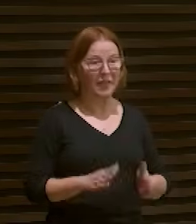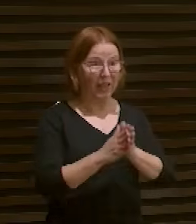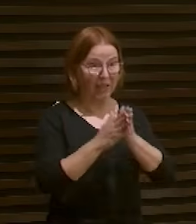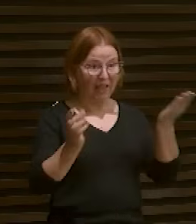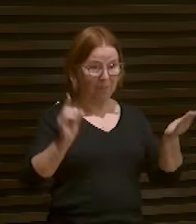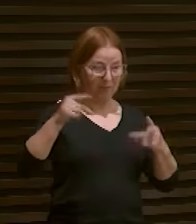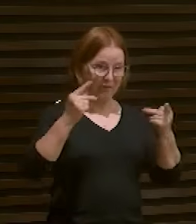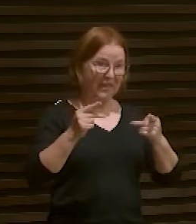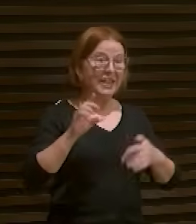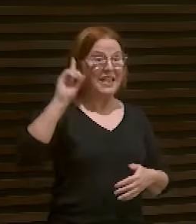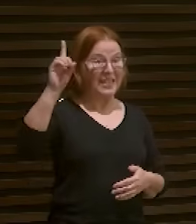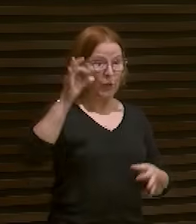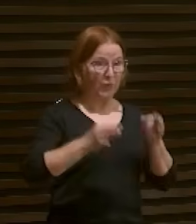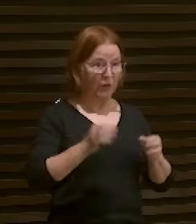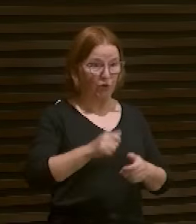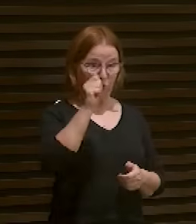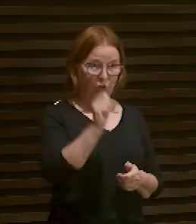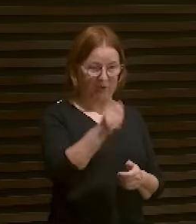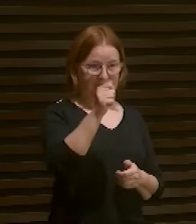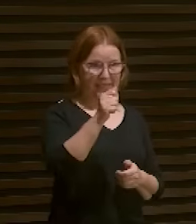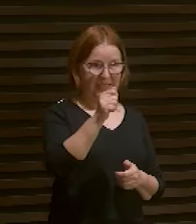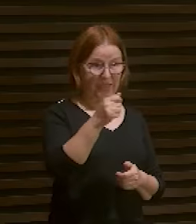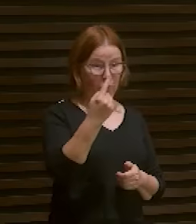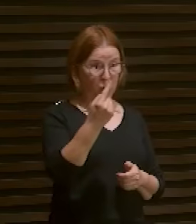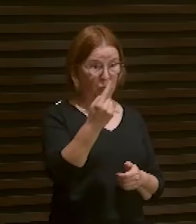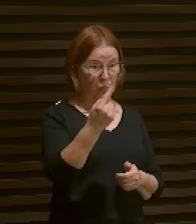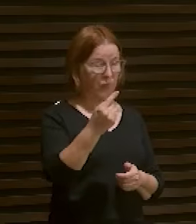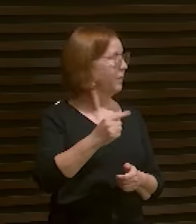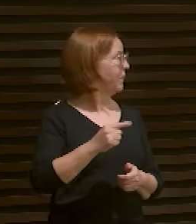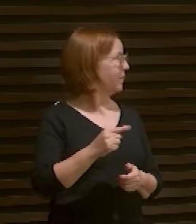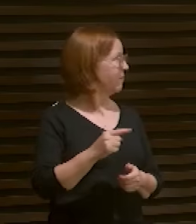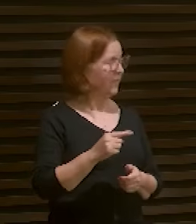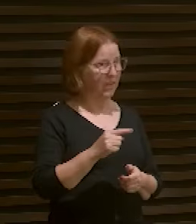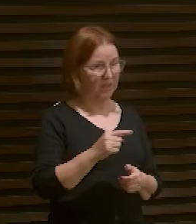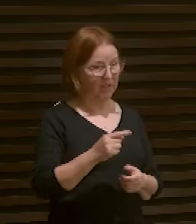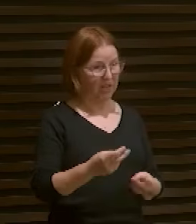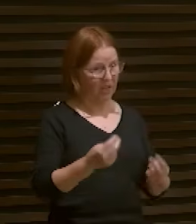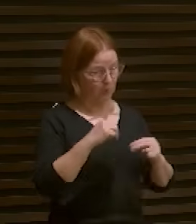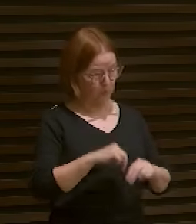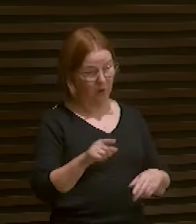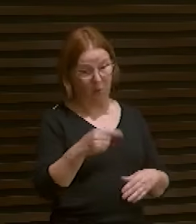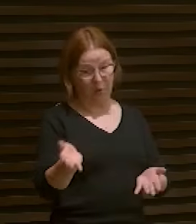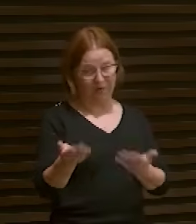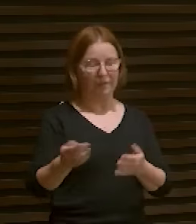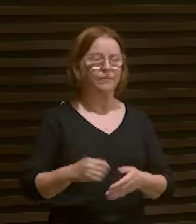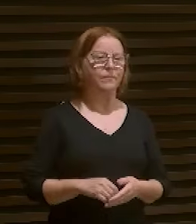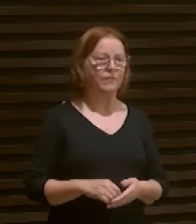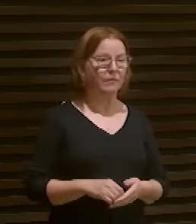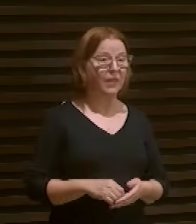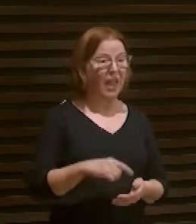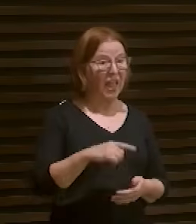juiz, a um abate e a outra exalta. A Bíblia diz que Jesus é o nosso advogado. Rapaz, eu tenho um juiz e